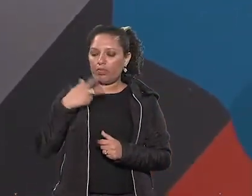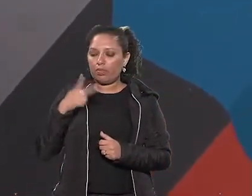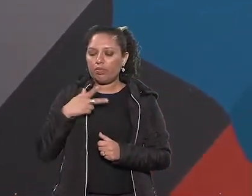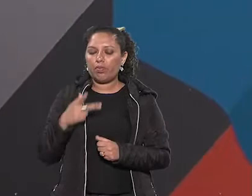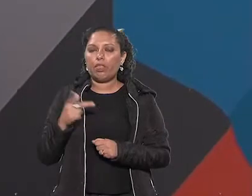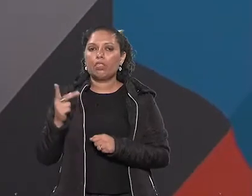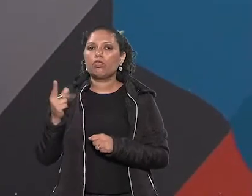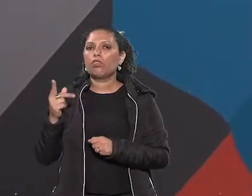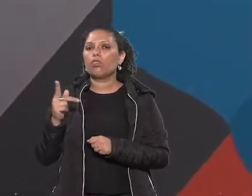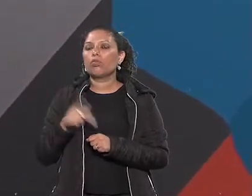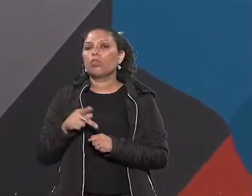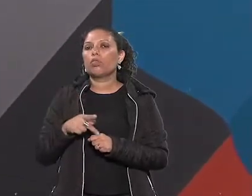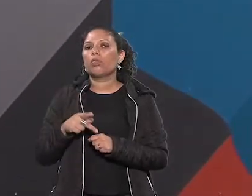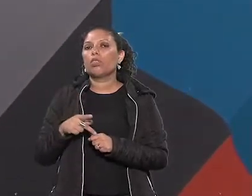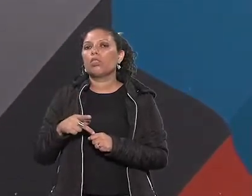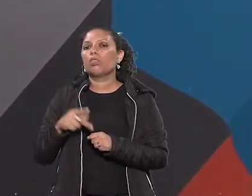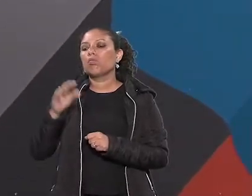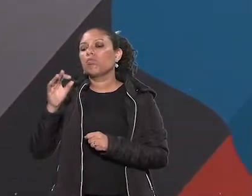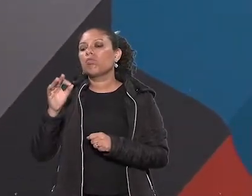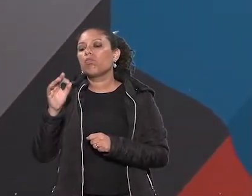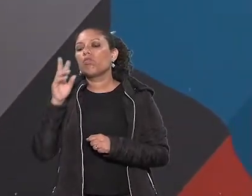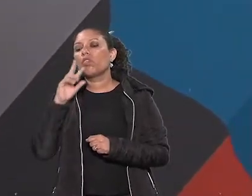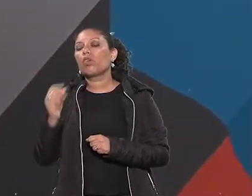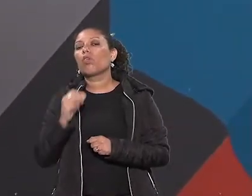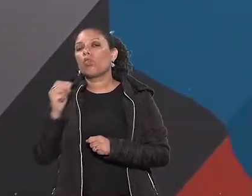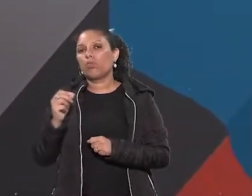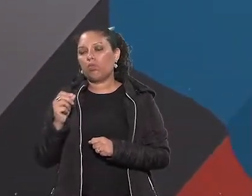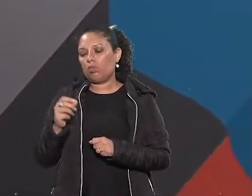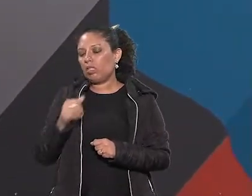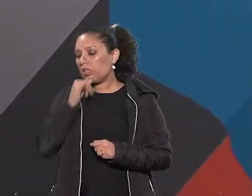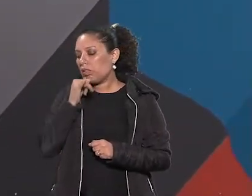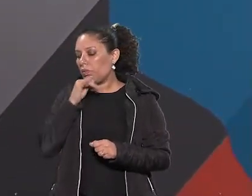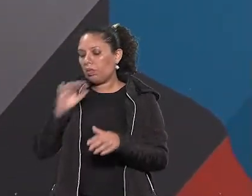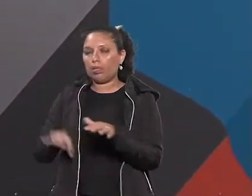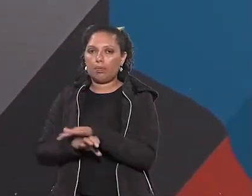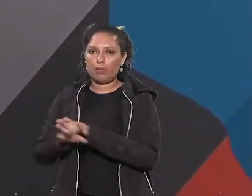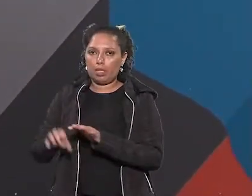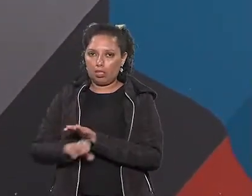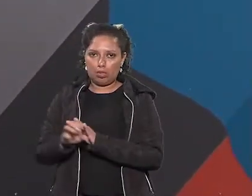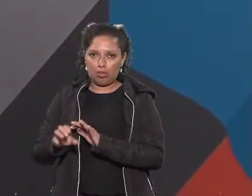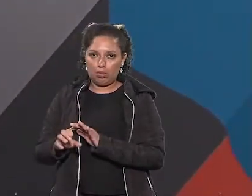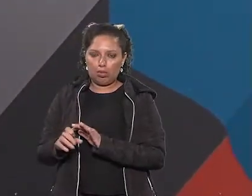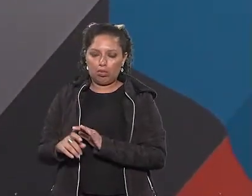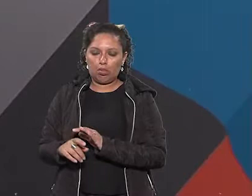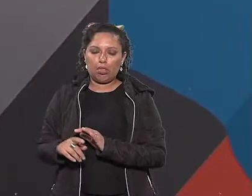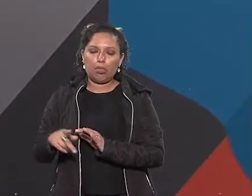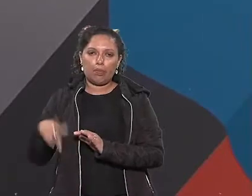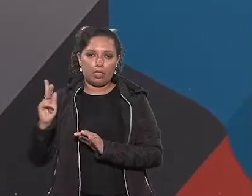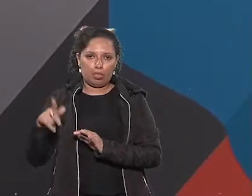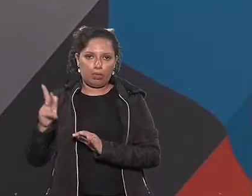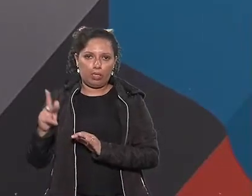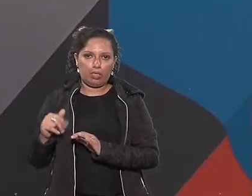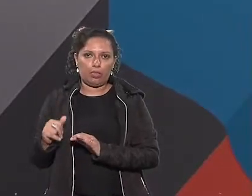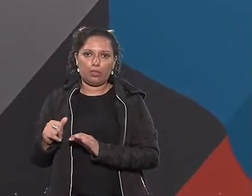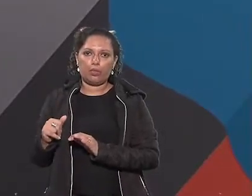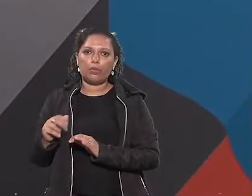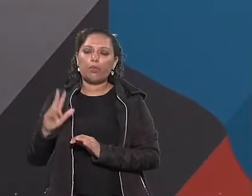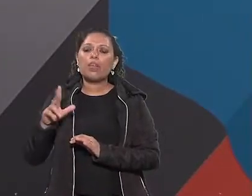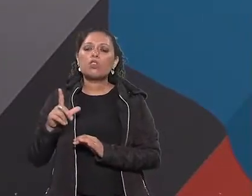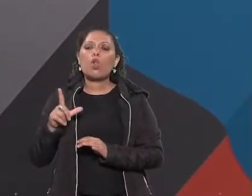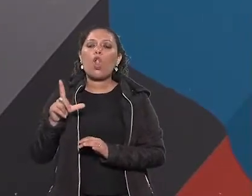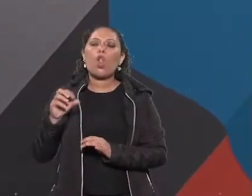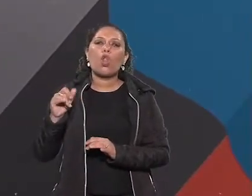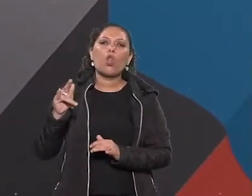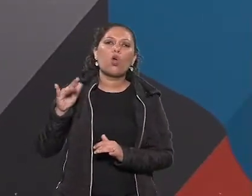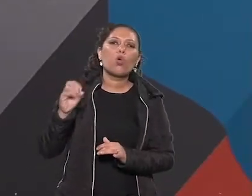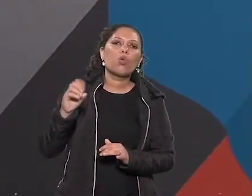calcula a participação especial? É sobre o lucro da empresa, qualquer concessionária, principalmente a Petrobras. E o que